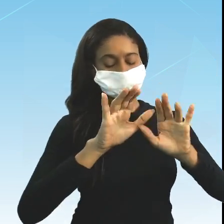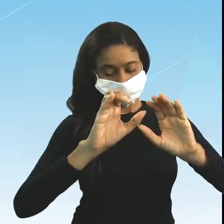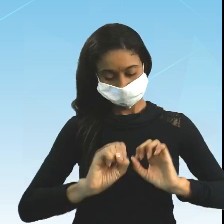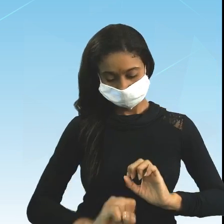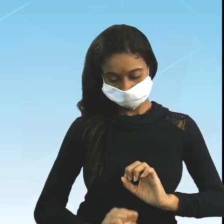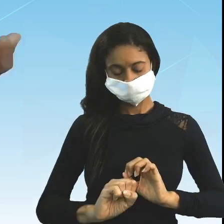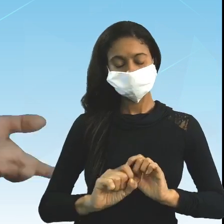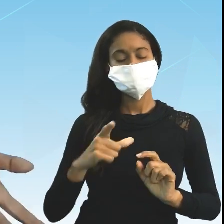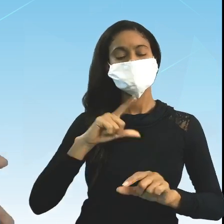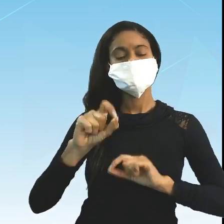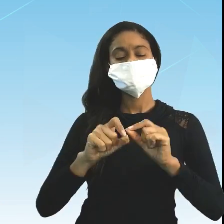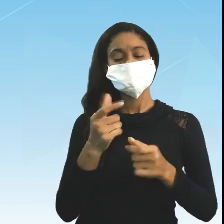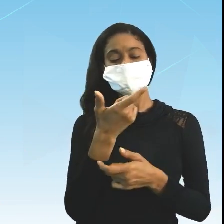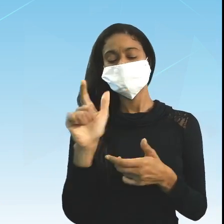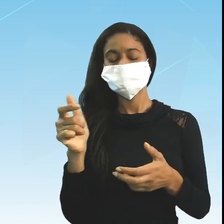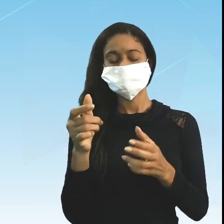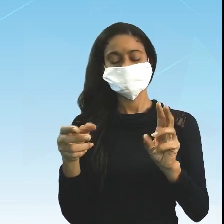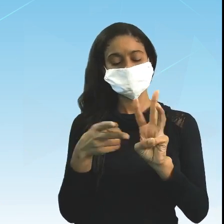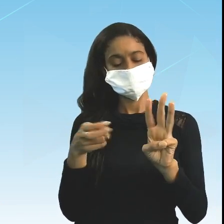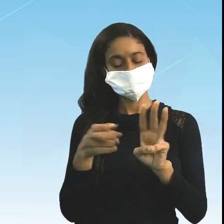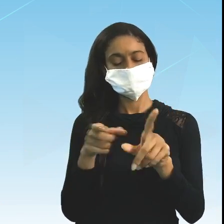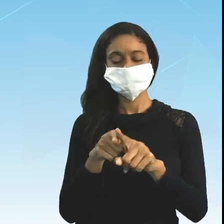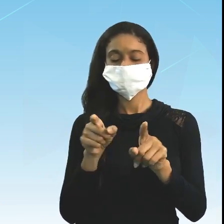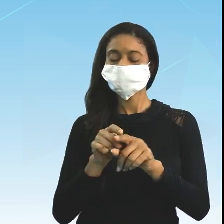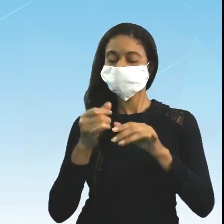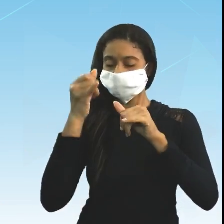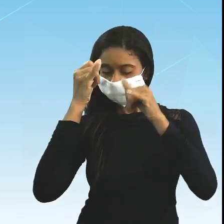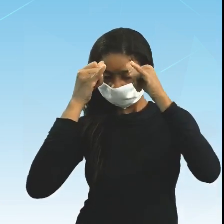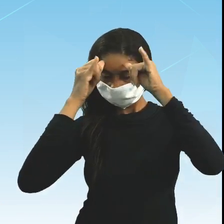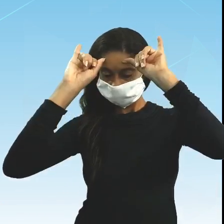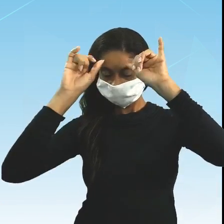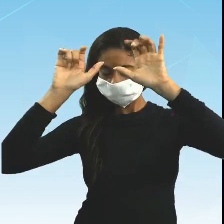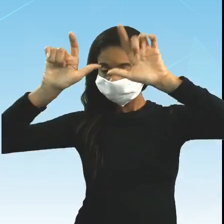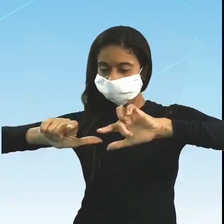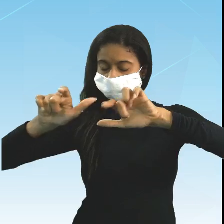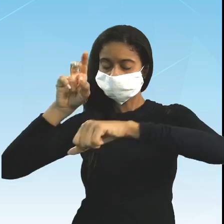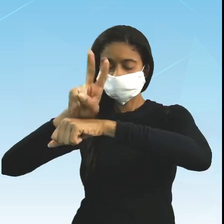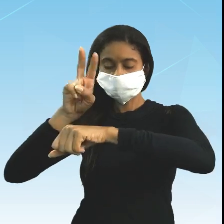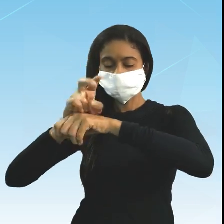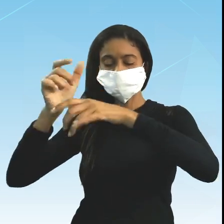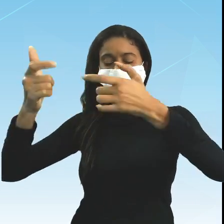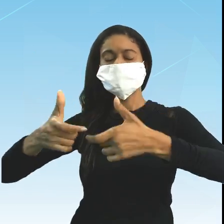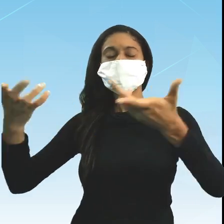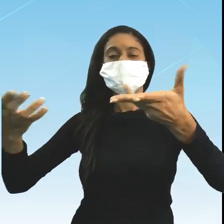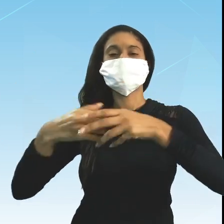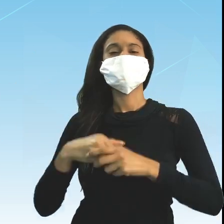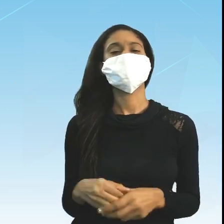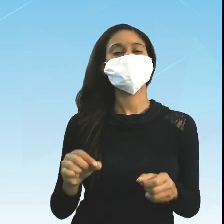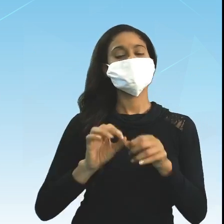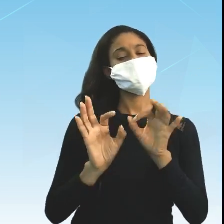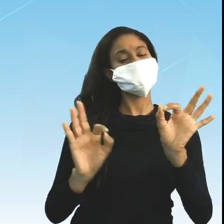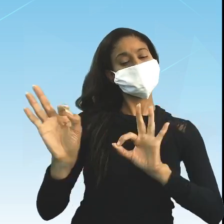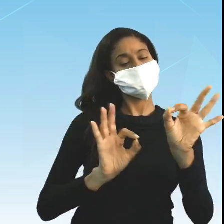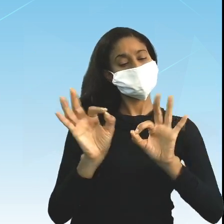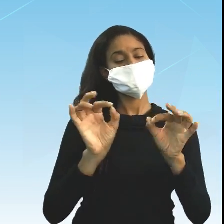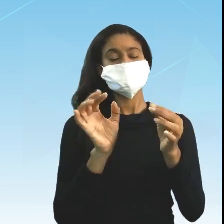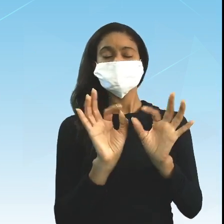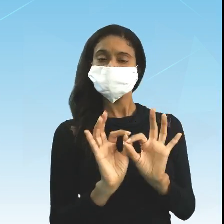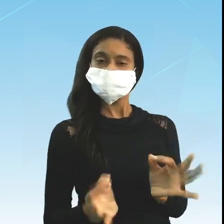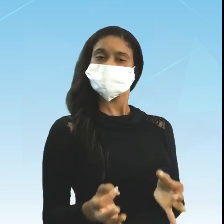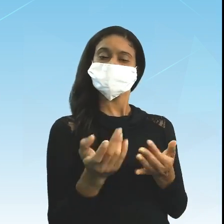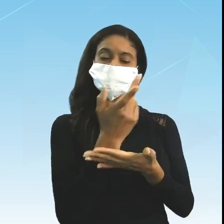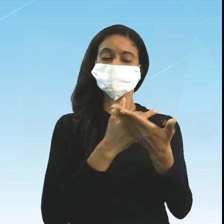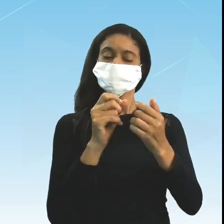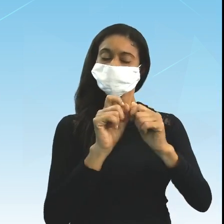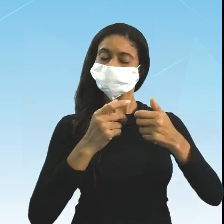tribos, tinha gado aqui, gado acolá. Então, de uma maneira ou de outra, foi logo representações simples, por objeto, por